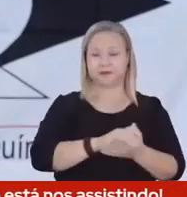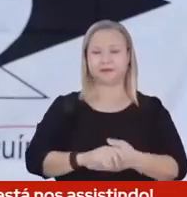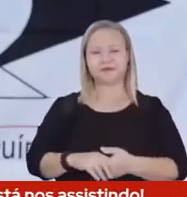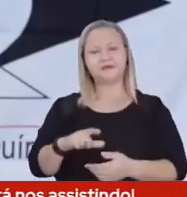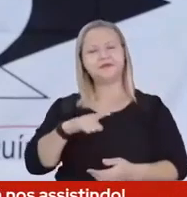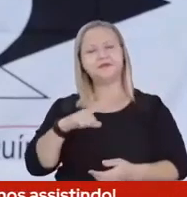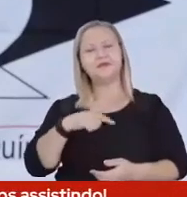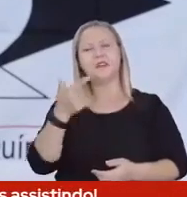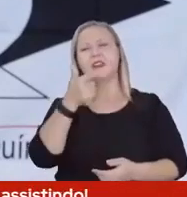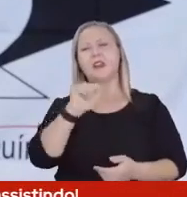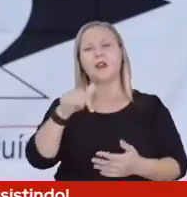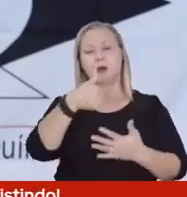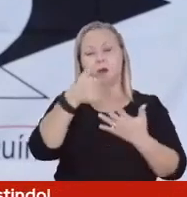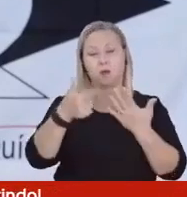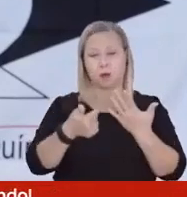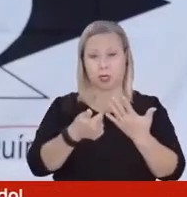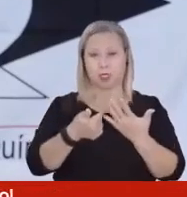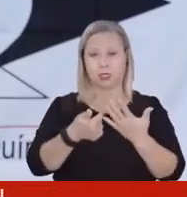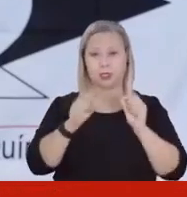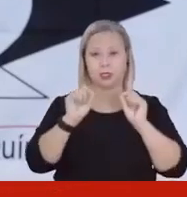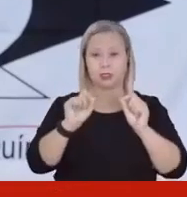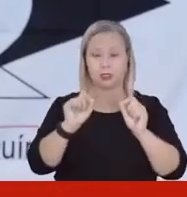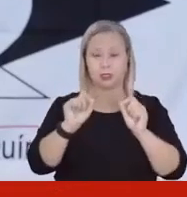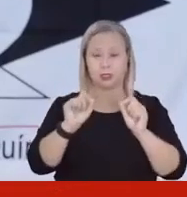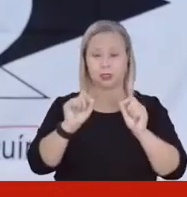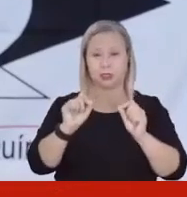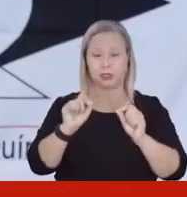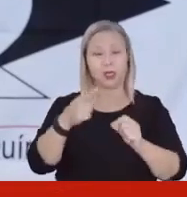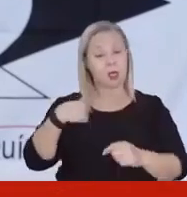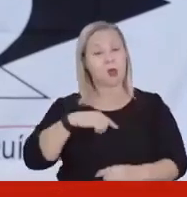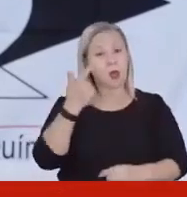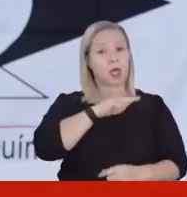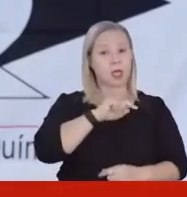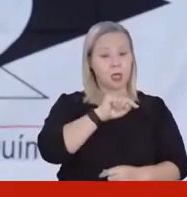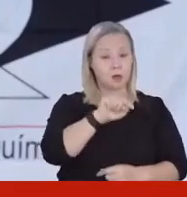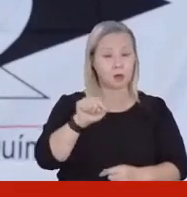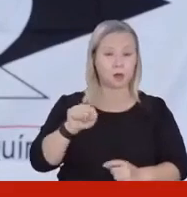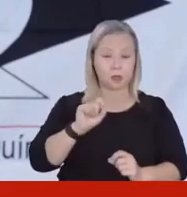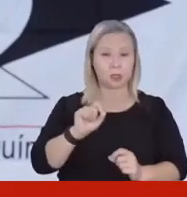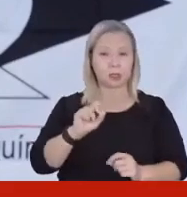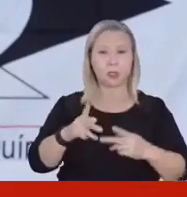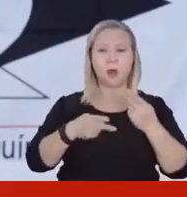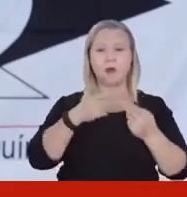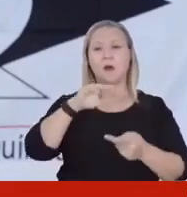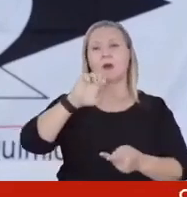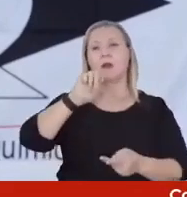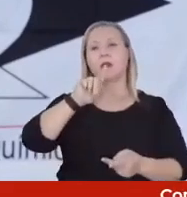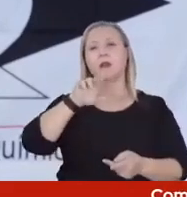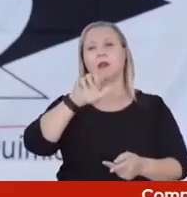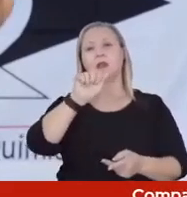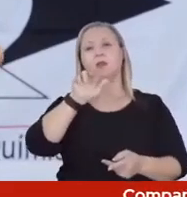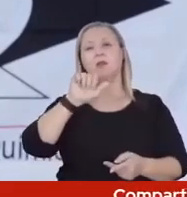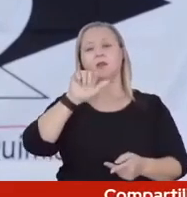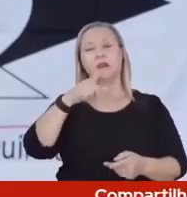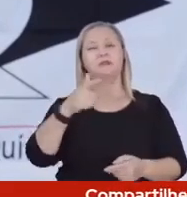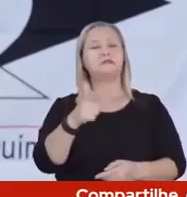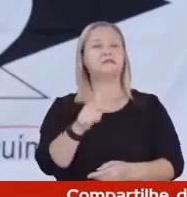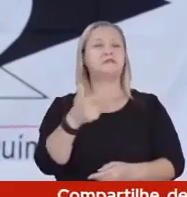gente ganhando com isso. Como disse o Eduardo aqui, não há necessidade desses lucros tão